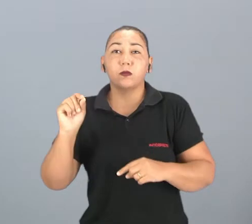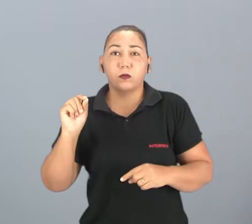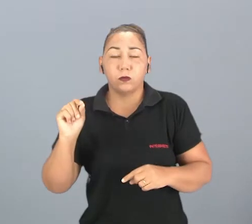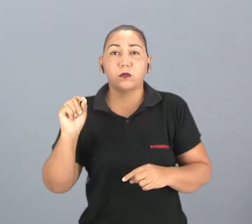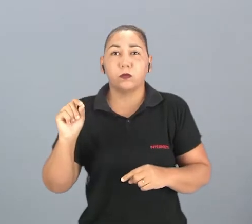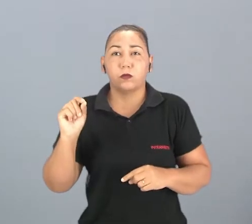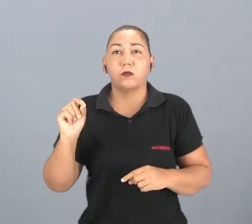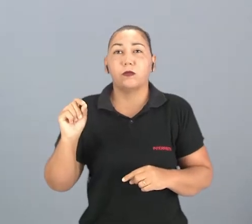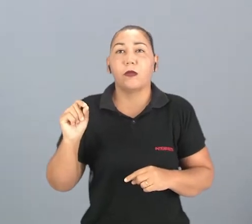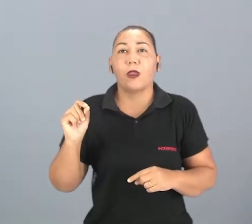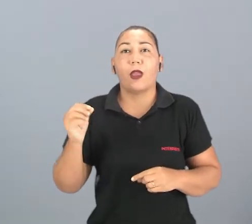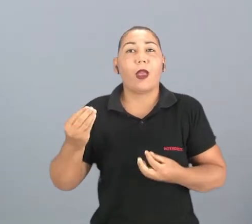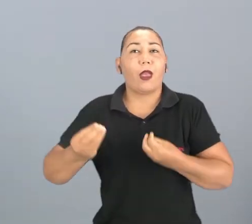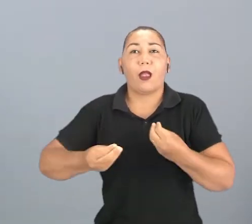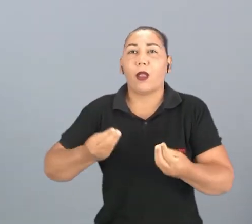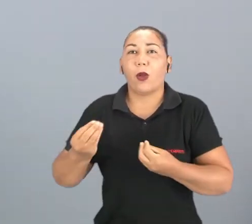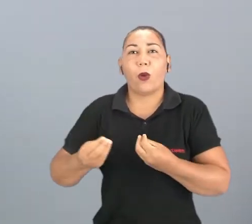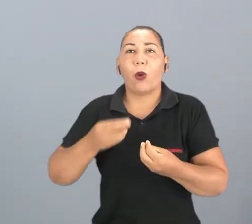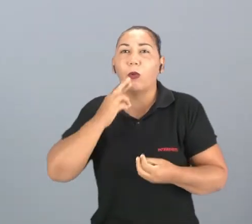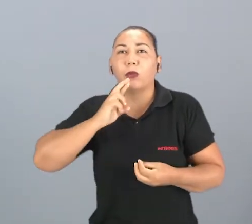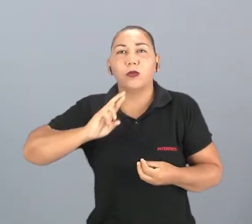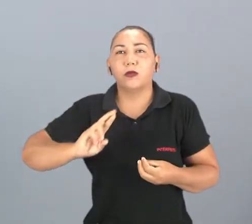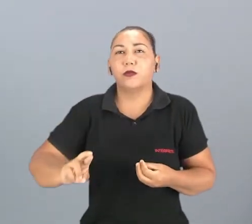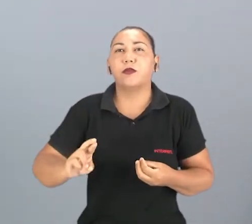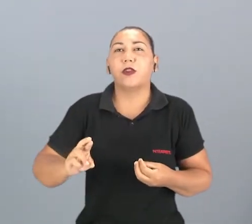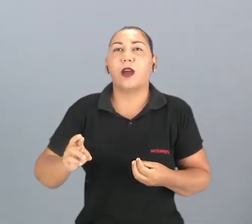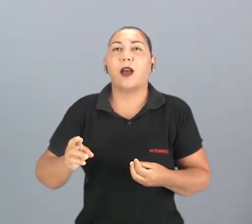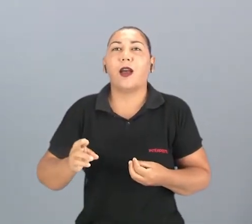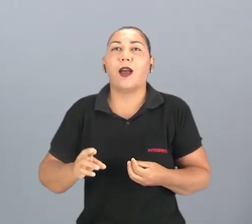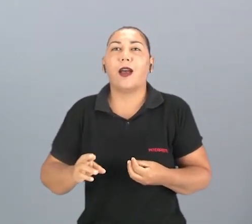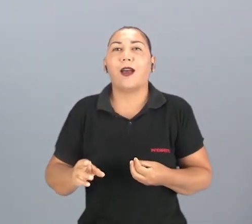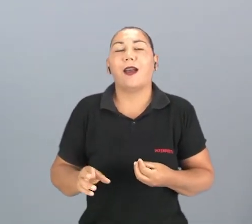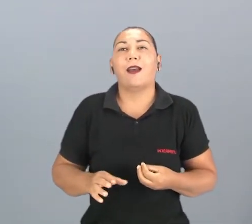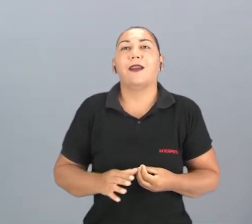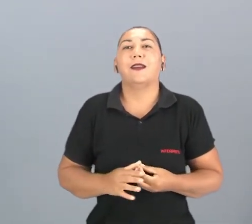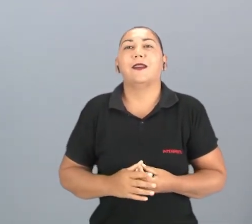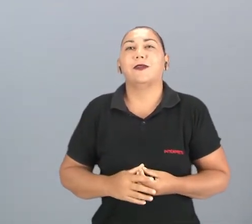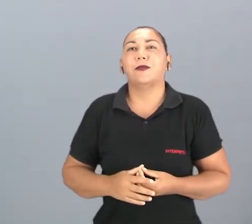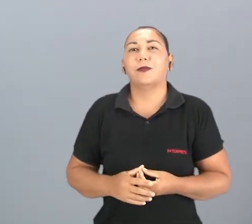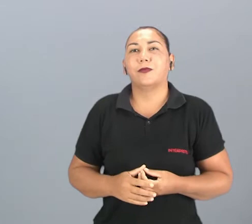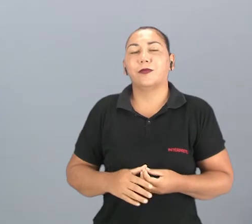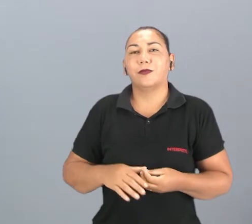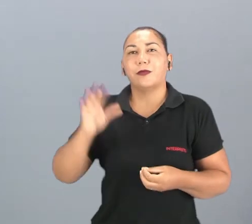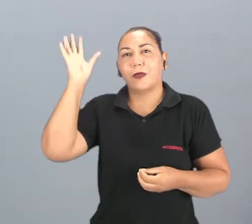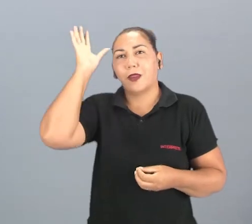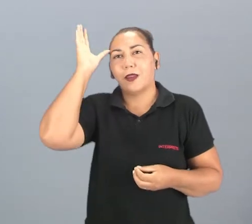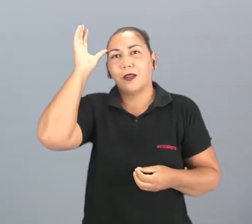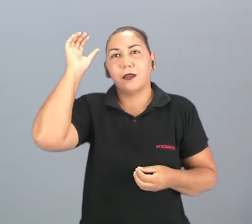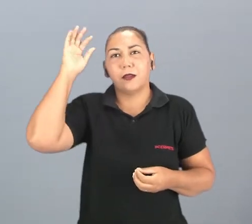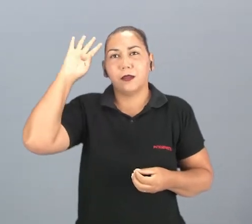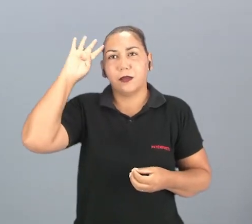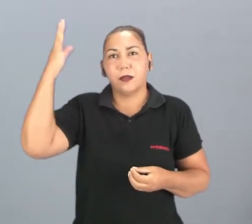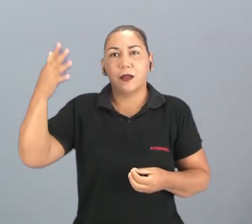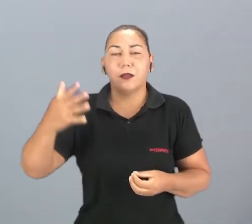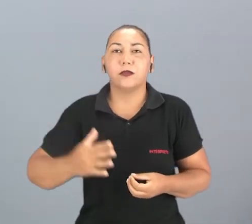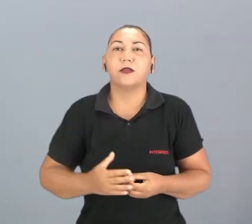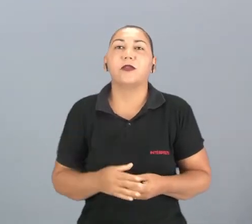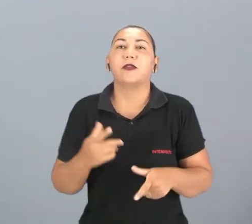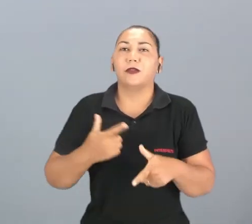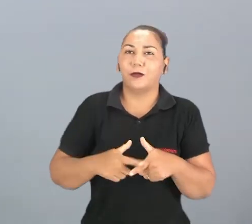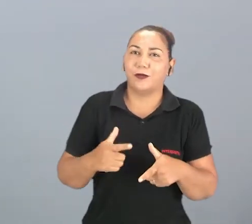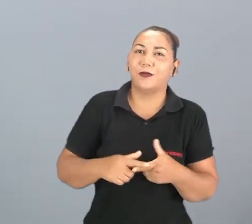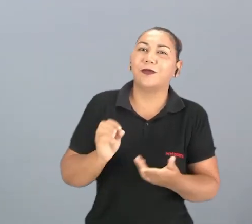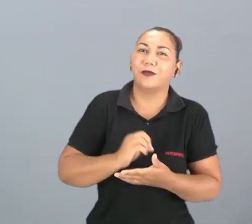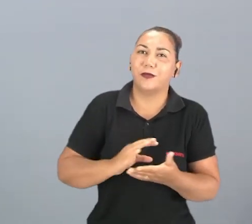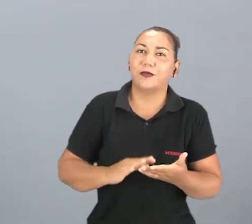de 3, sobre como resolver, né, um problema que envolve regra de 3 também aqui dentro da